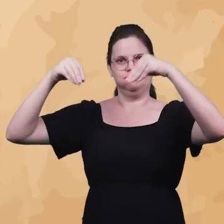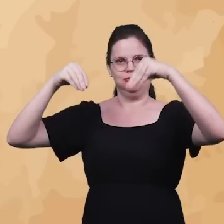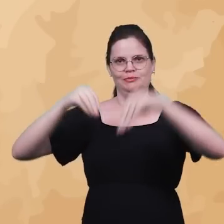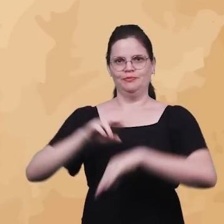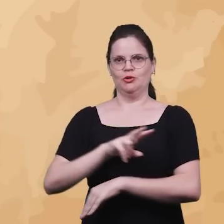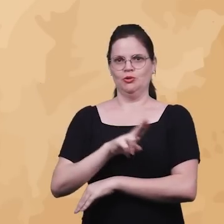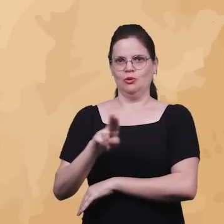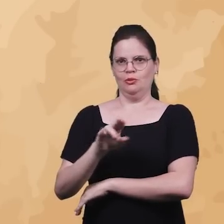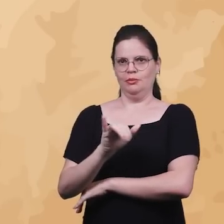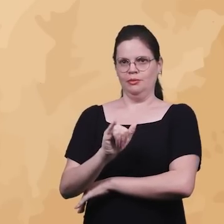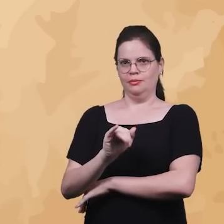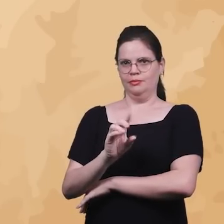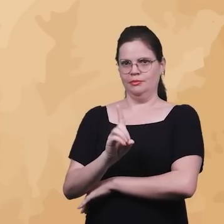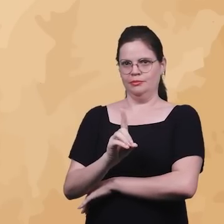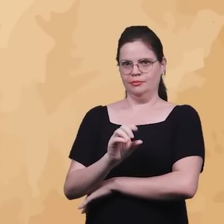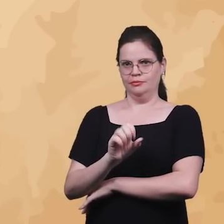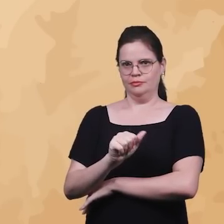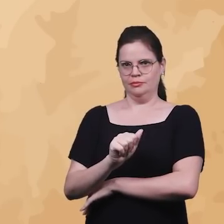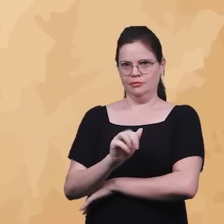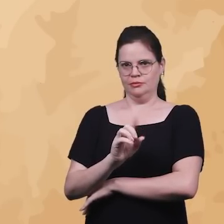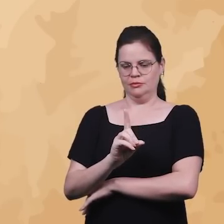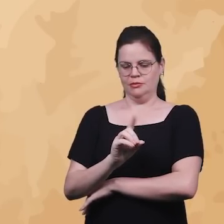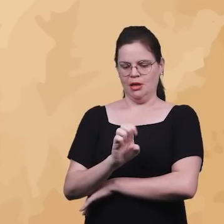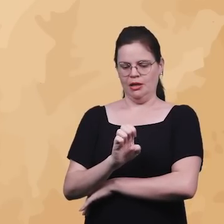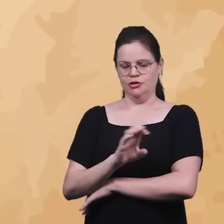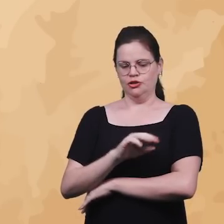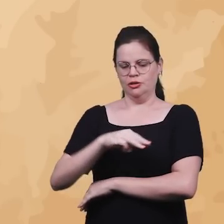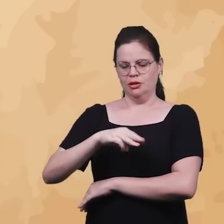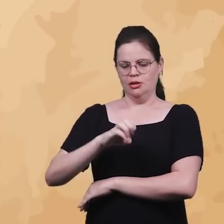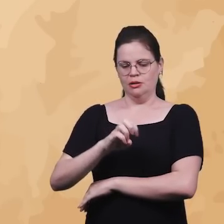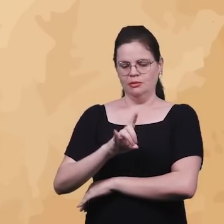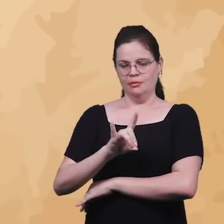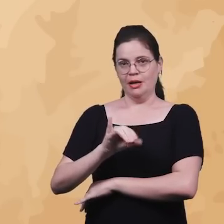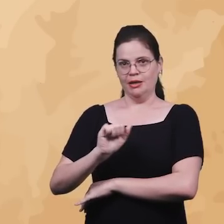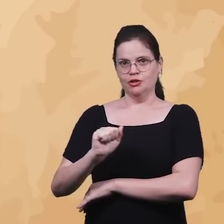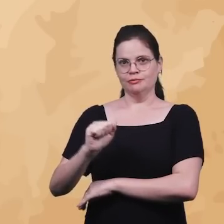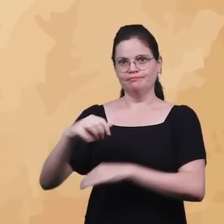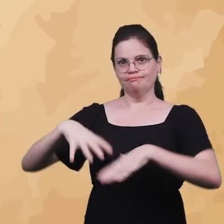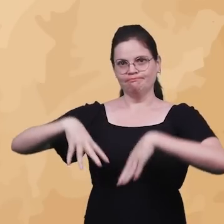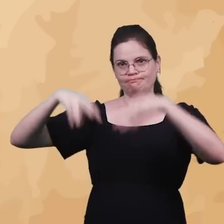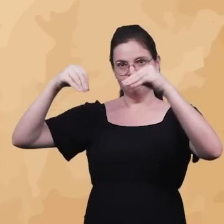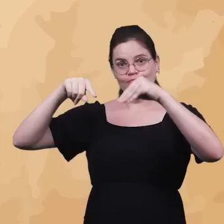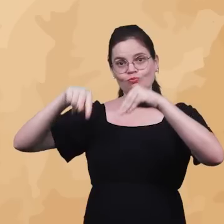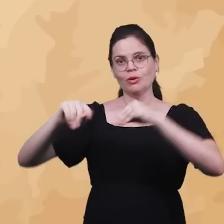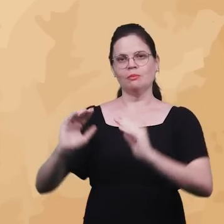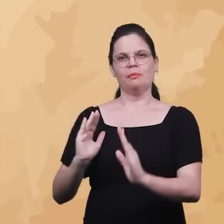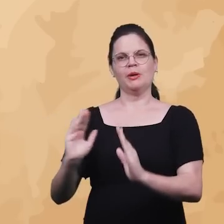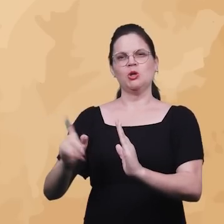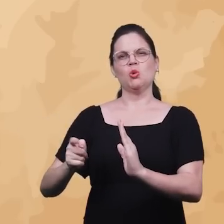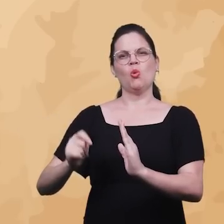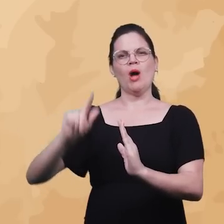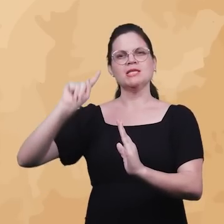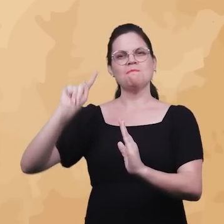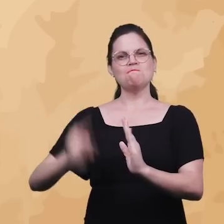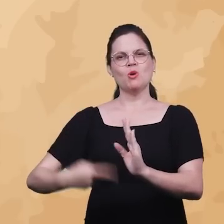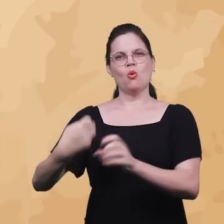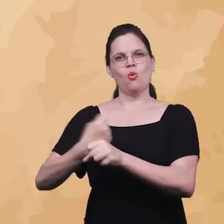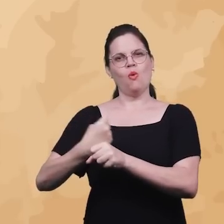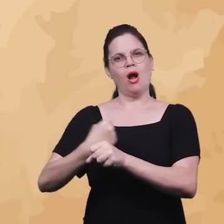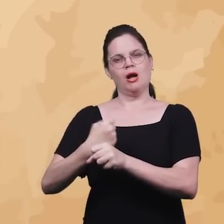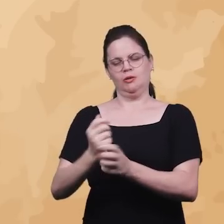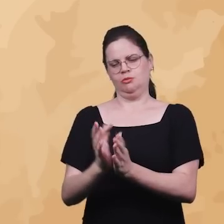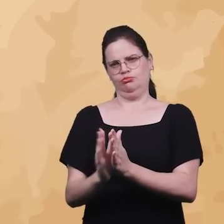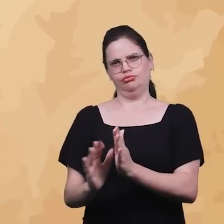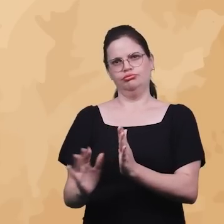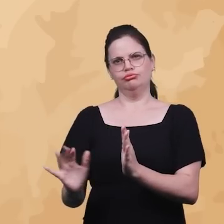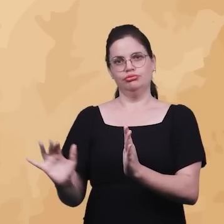praticamente, não é? Dali eu passar mais quase 1000 anos, né? E o que se esperava, o que se